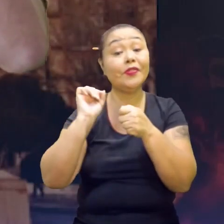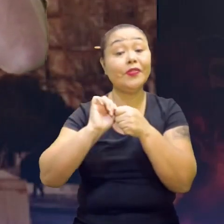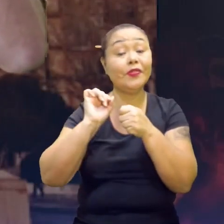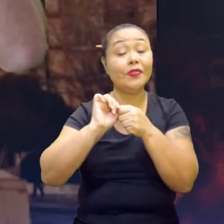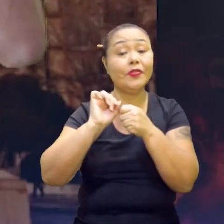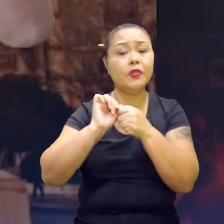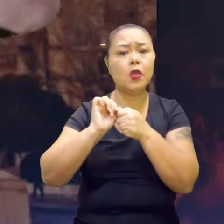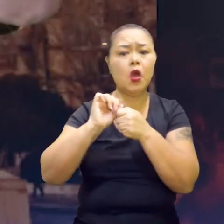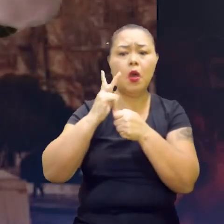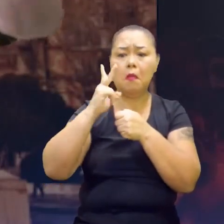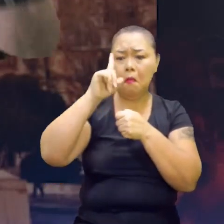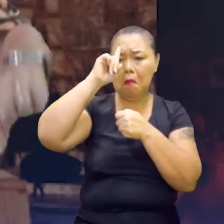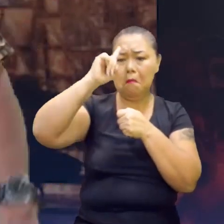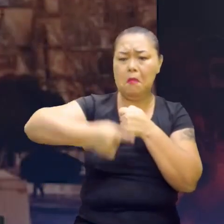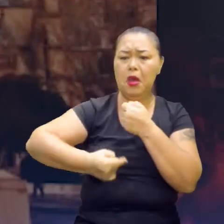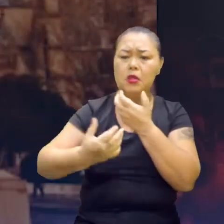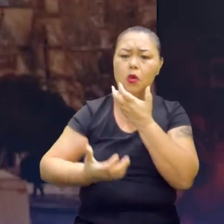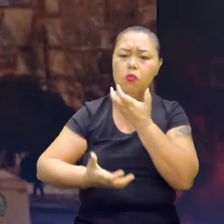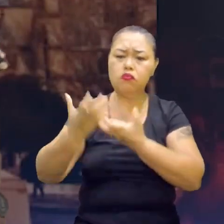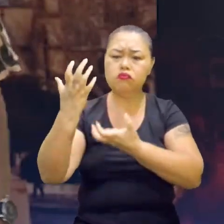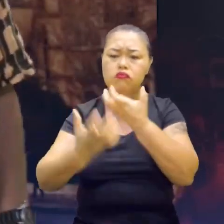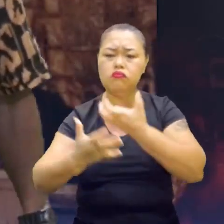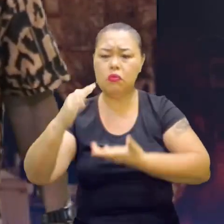8 milhões de sacas de café.